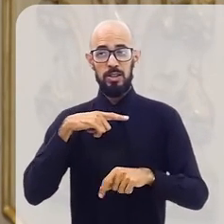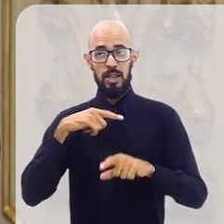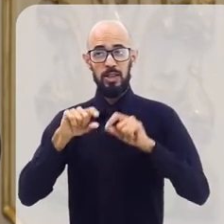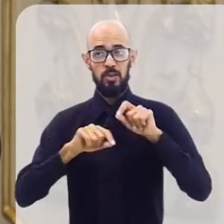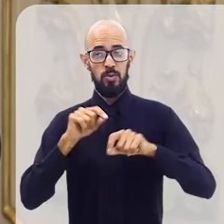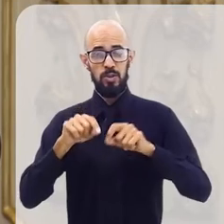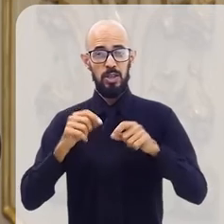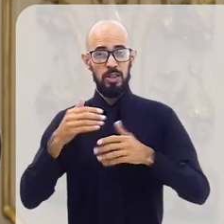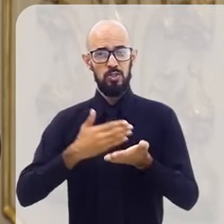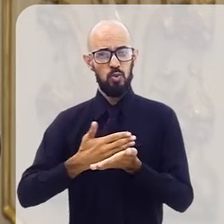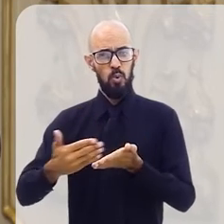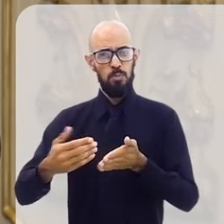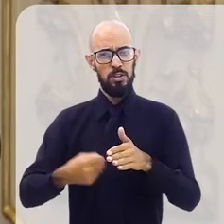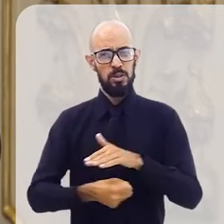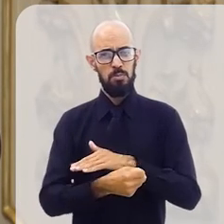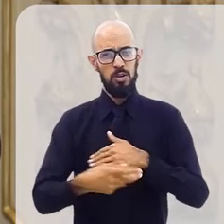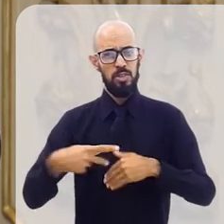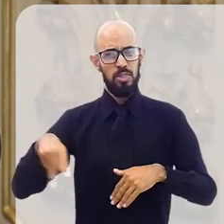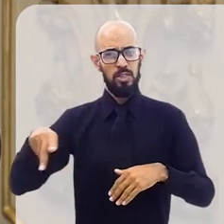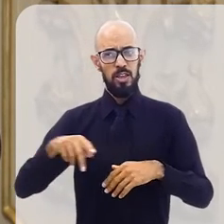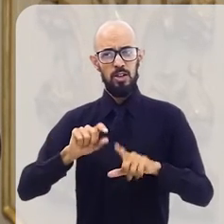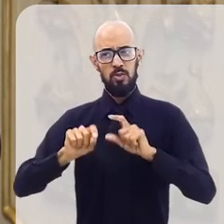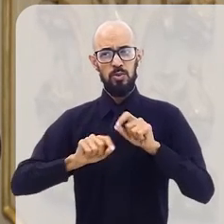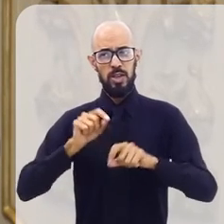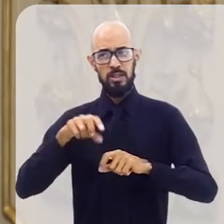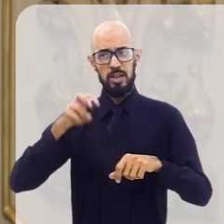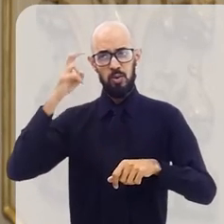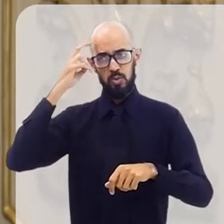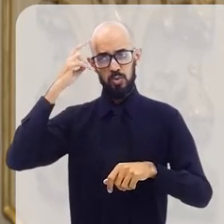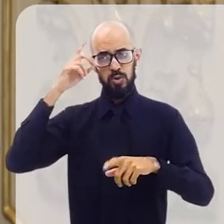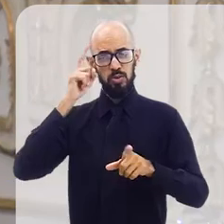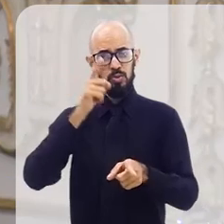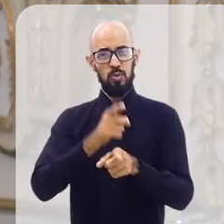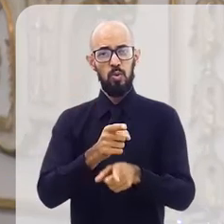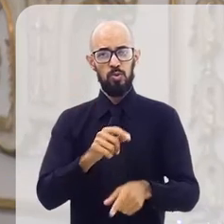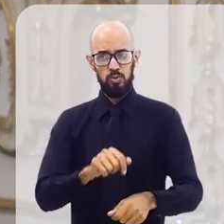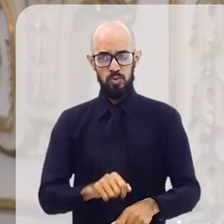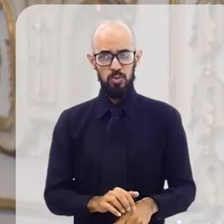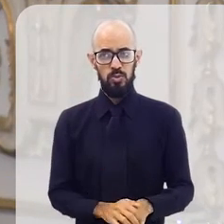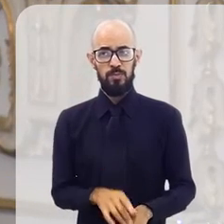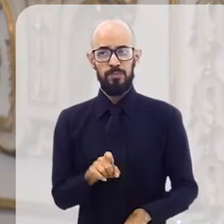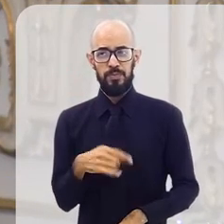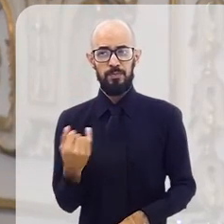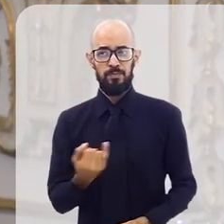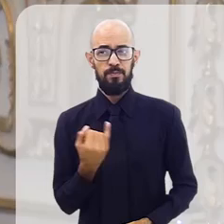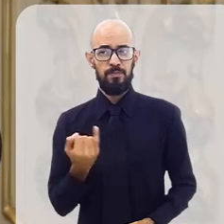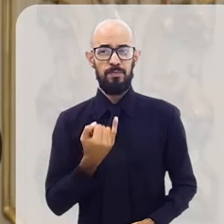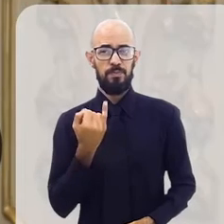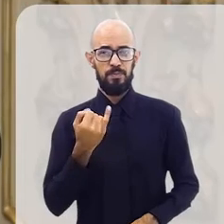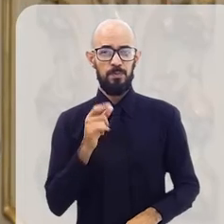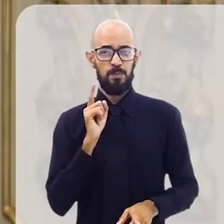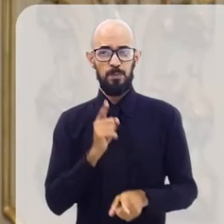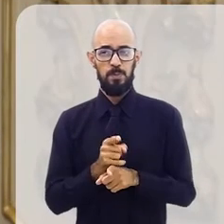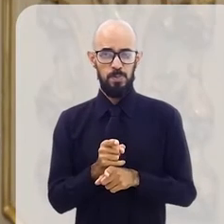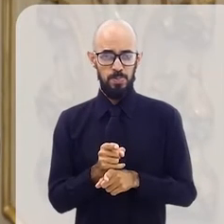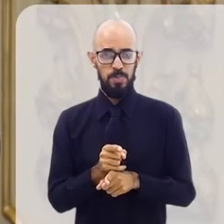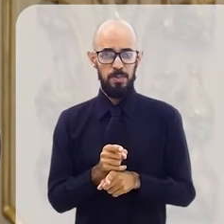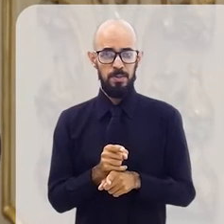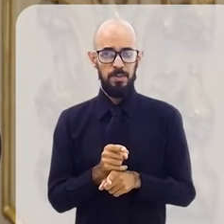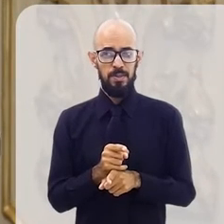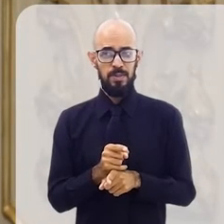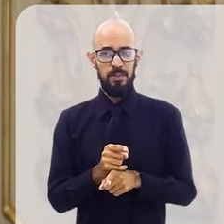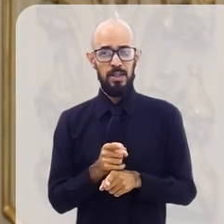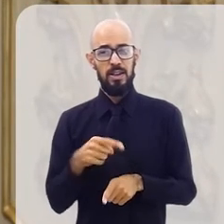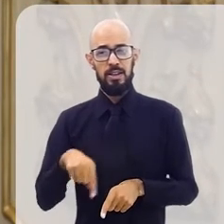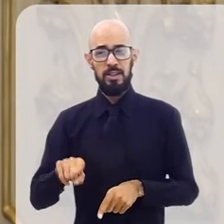consistido desde o início do seu pontificado né a cultura do encontro é como é importante nos encontrarmos